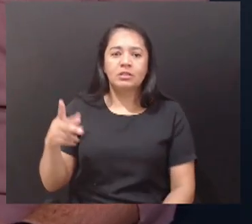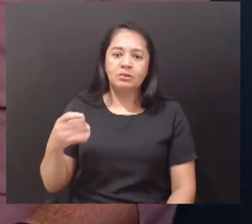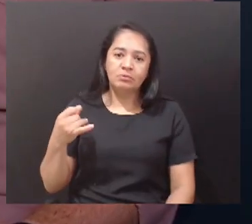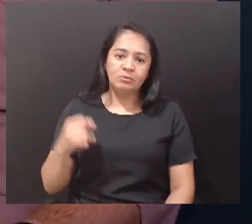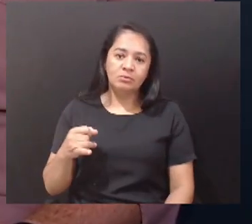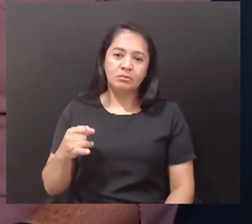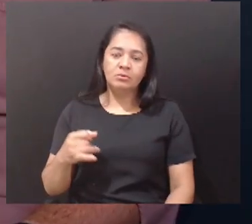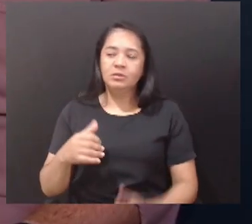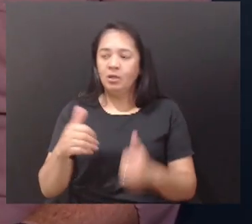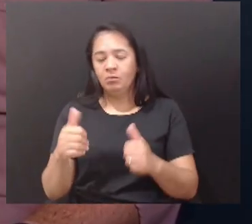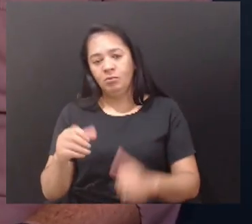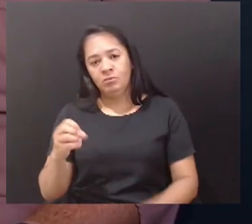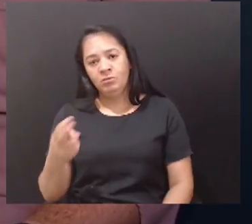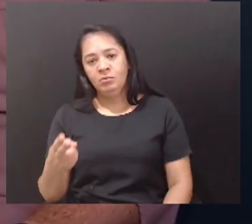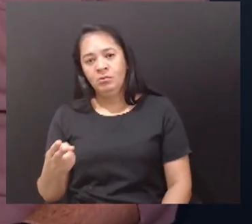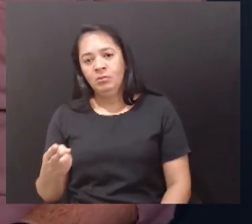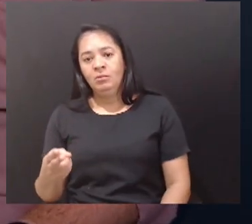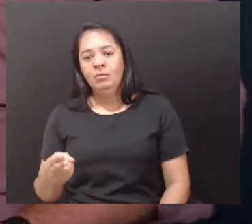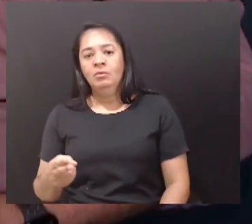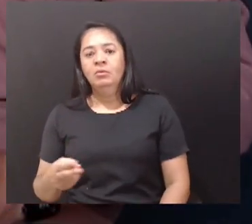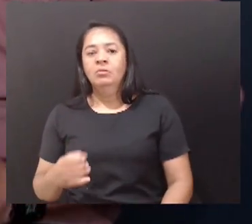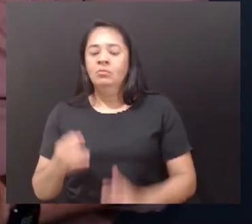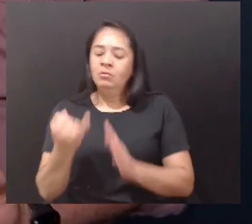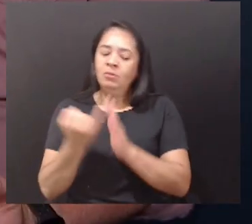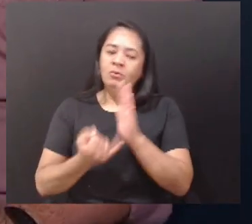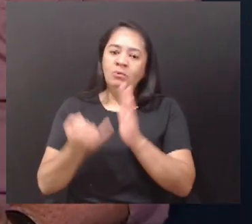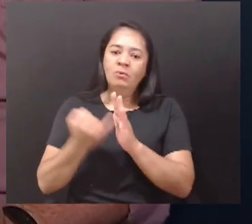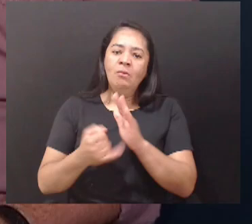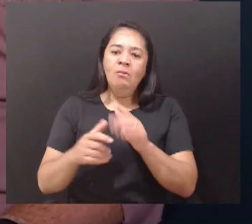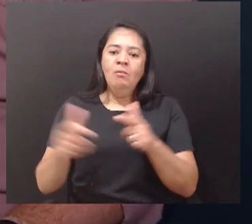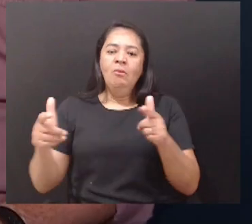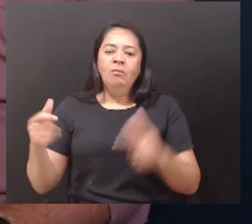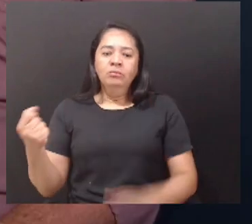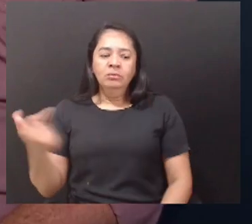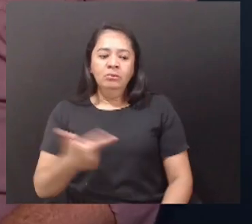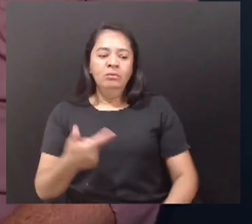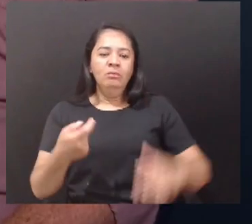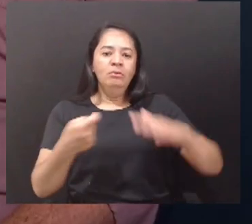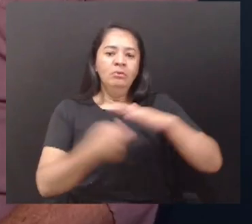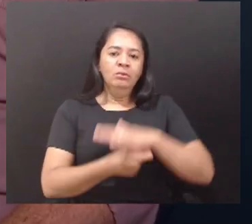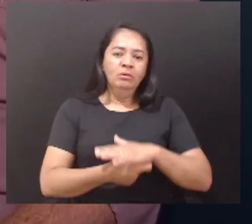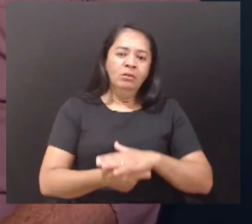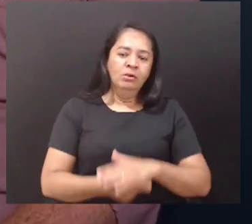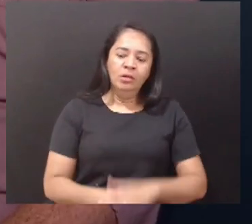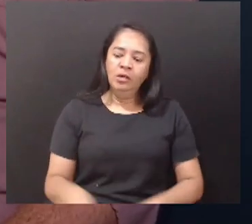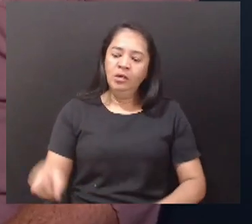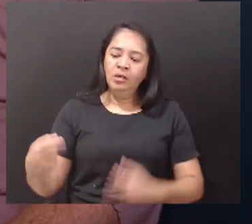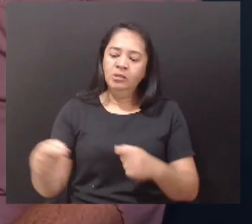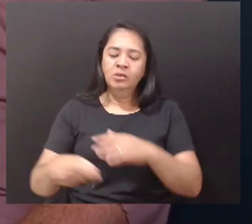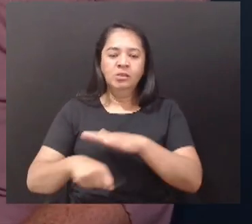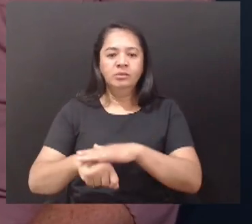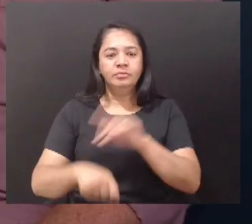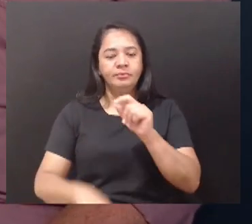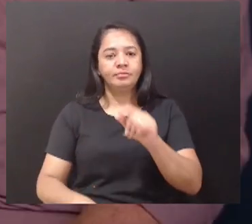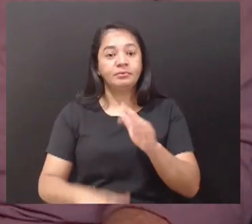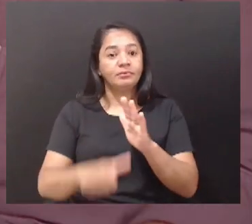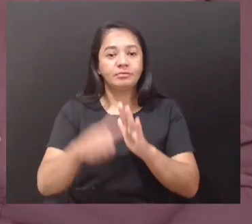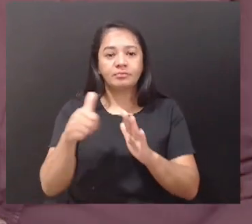Como você falou, os juros tá maiores. O que a pessoa tem que fazer? A primeira coisa que eu indico